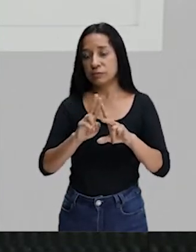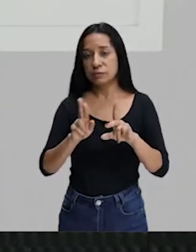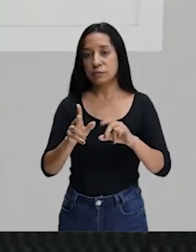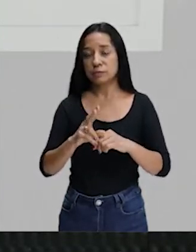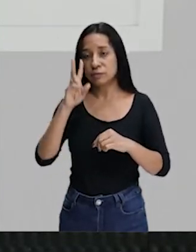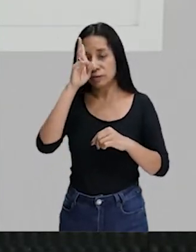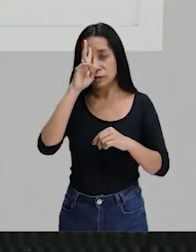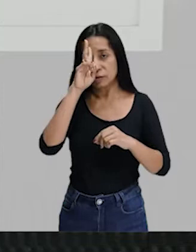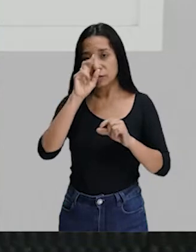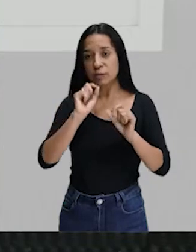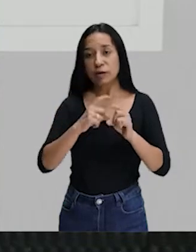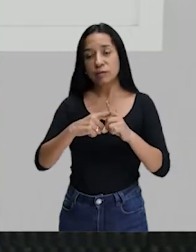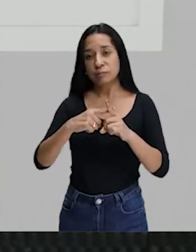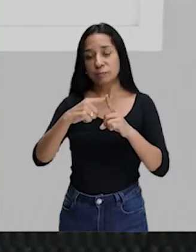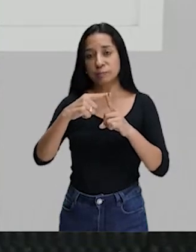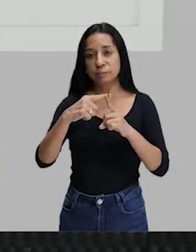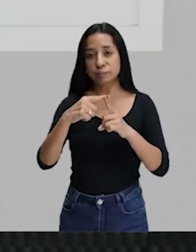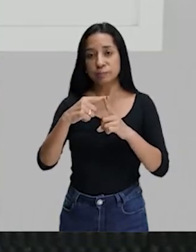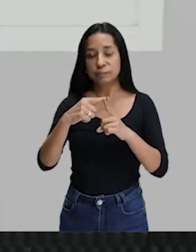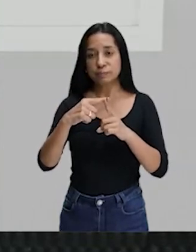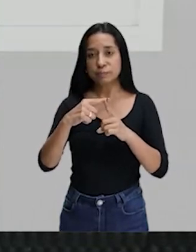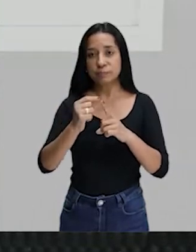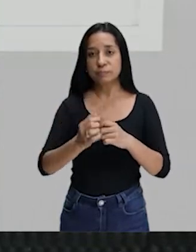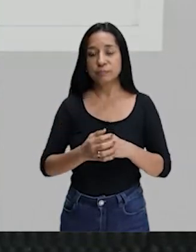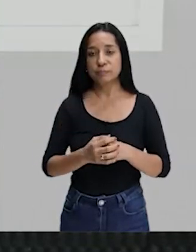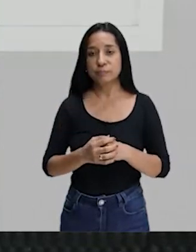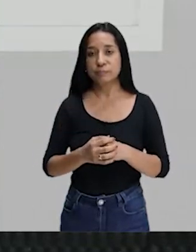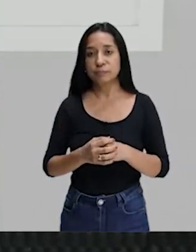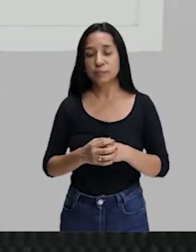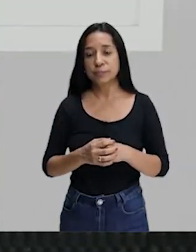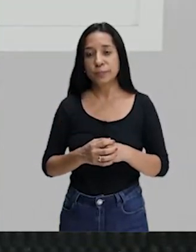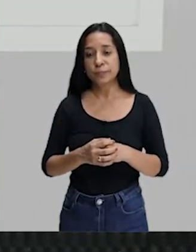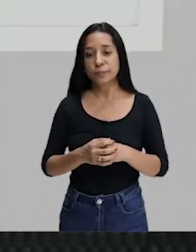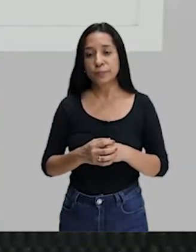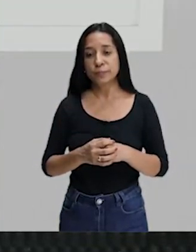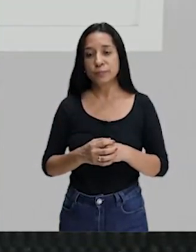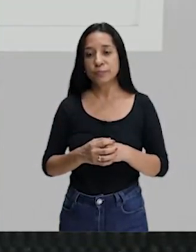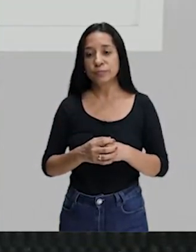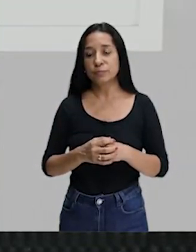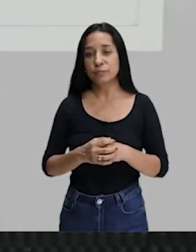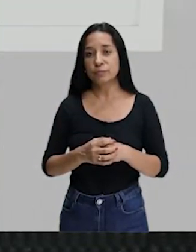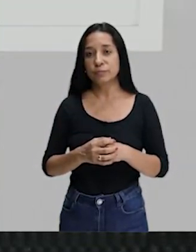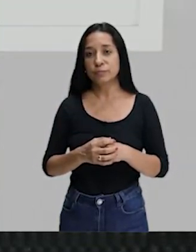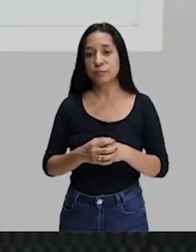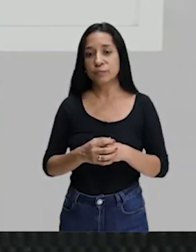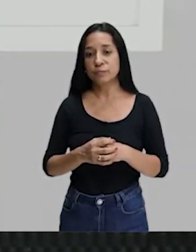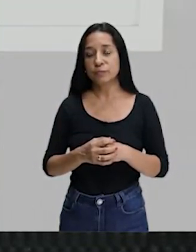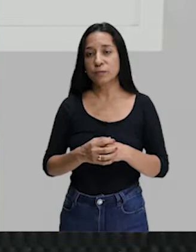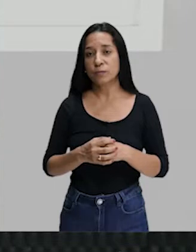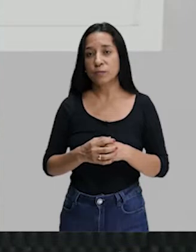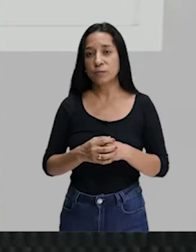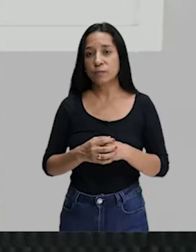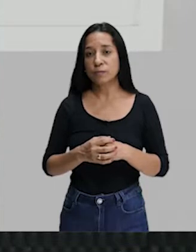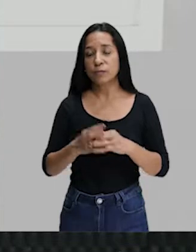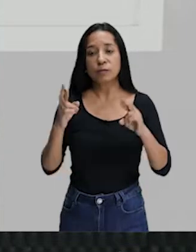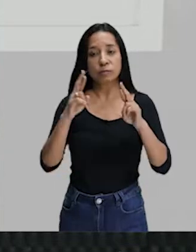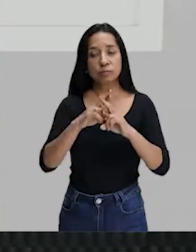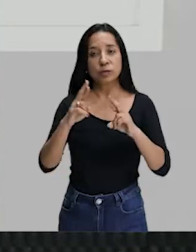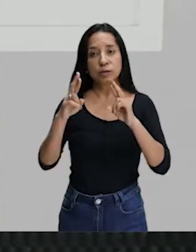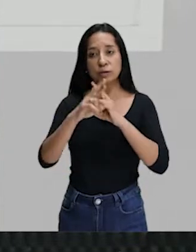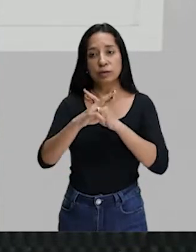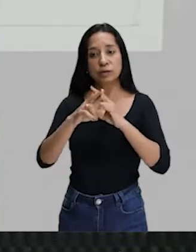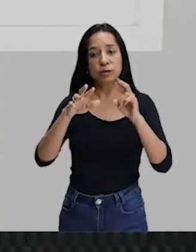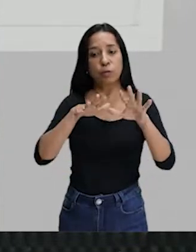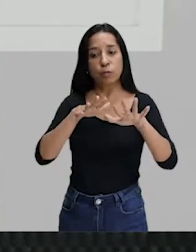lembrar que temperatura, certo? Ele tem a ver com a